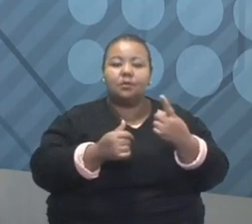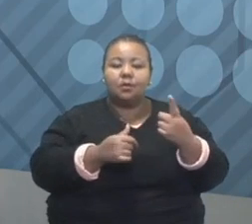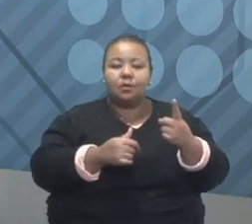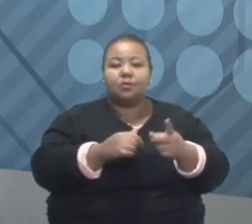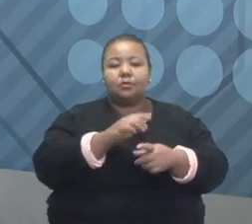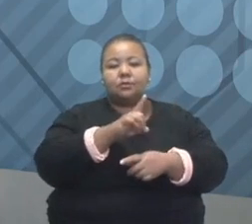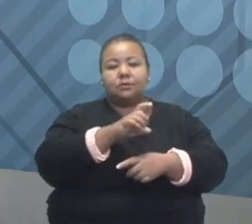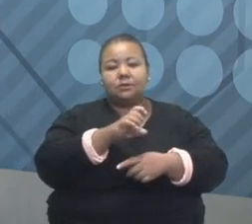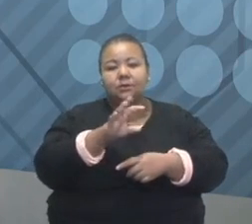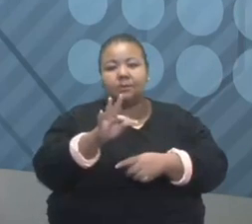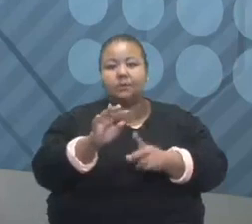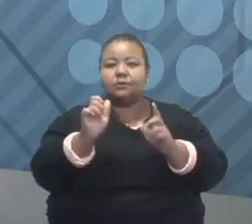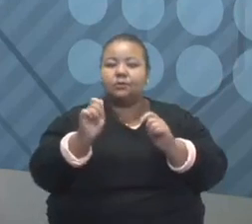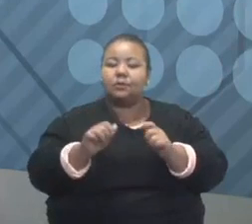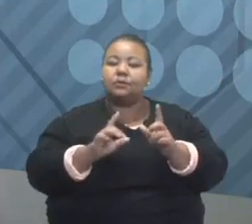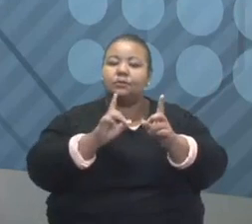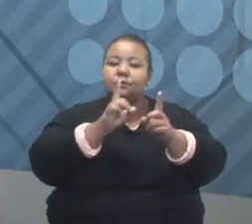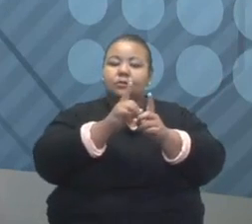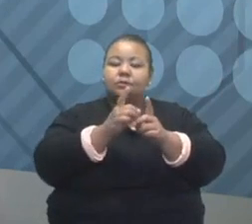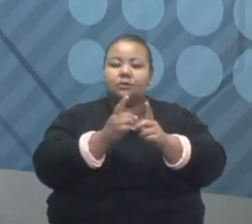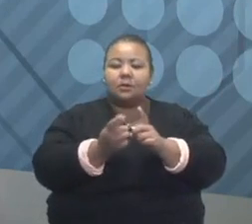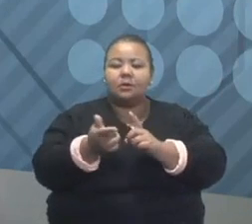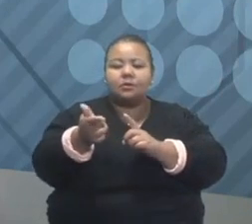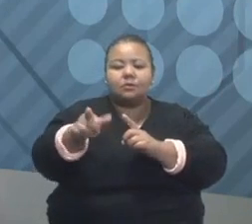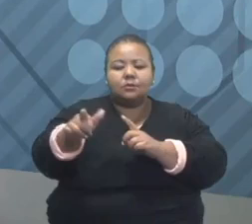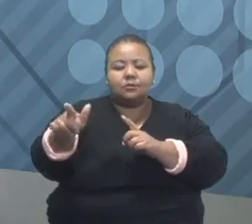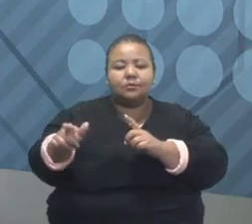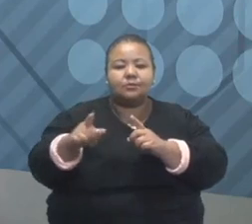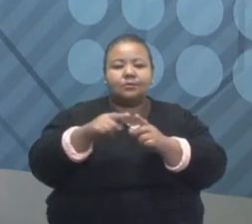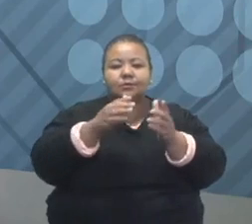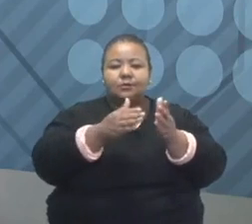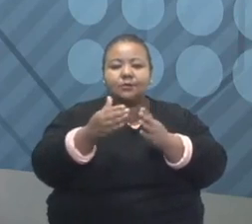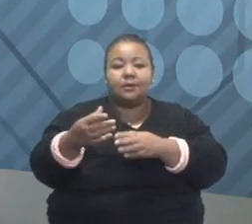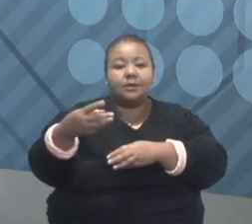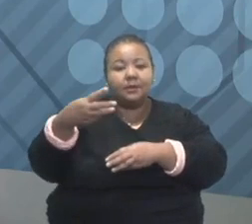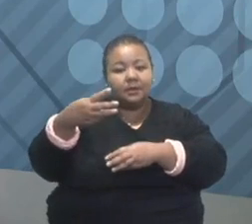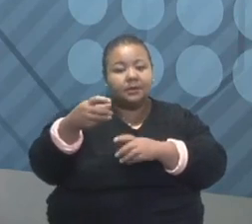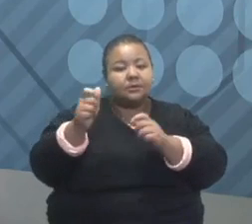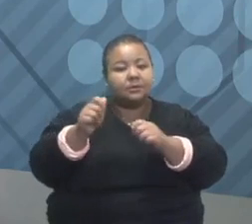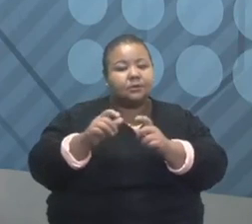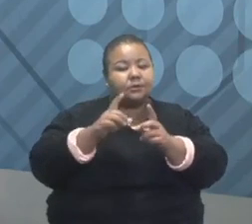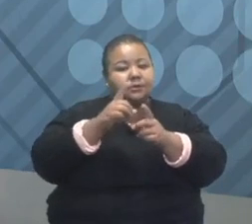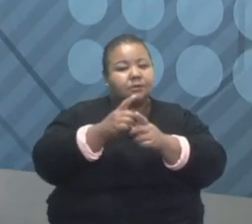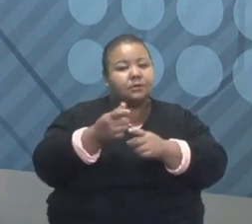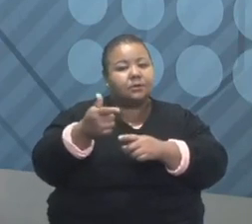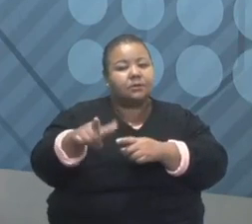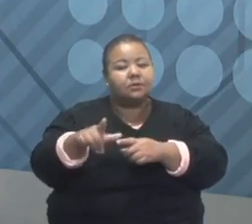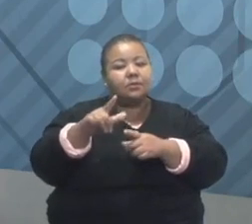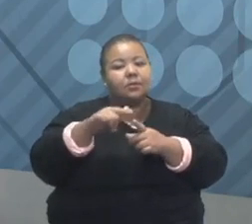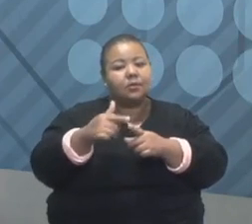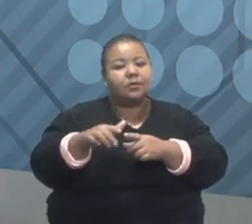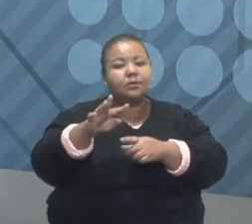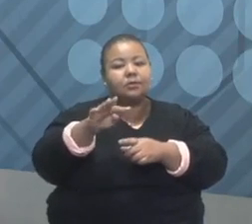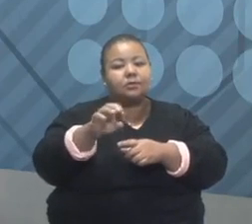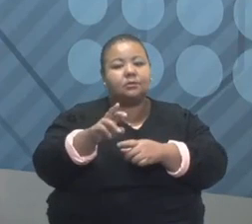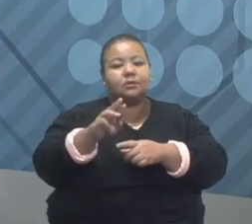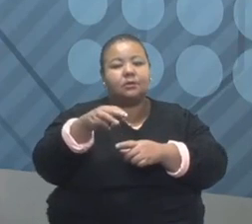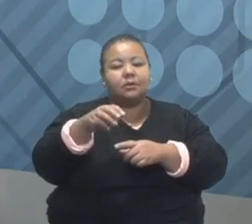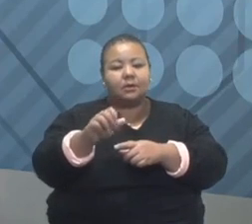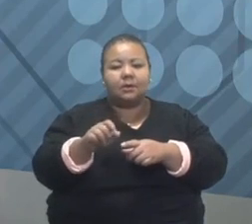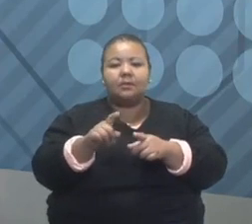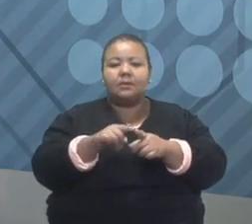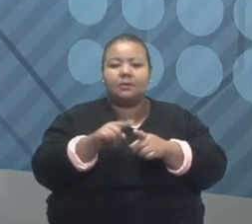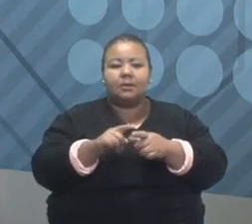determinante pode ser encontrado de ordem 3, pode ser encontrado pelo teorema de Laplace também, não apenas pela